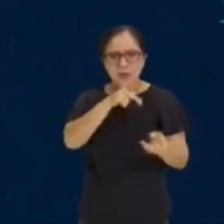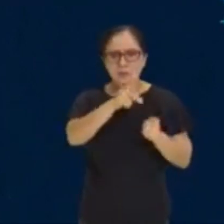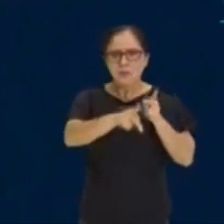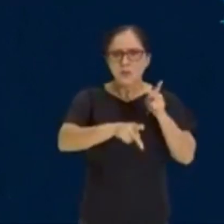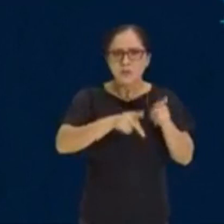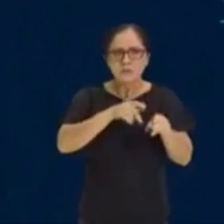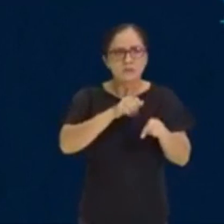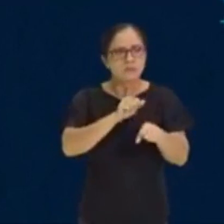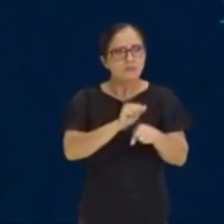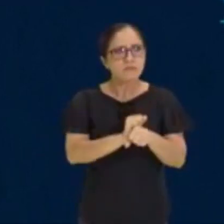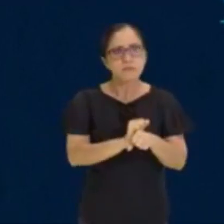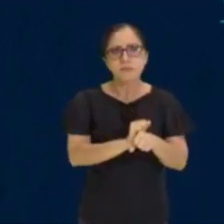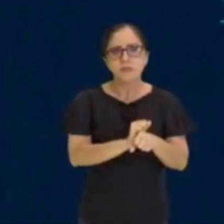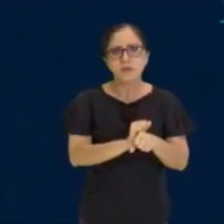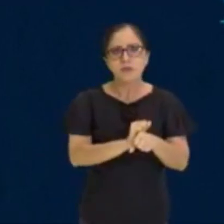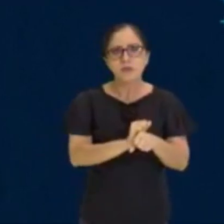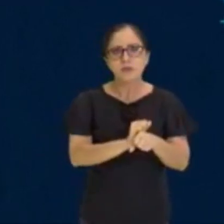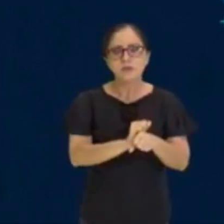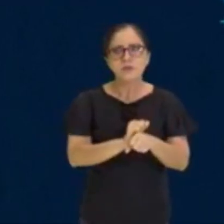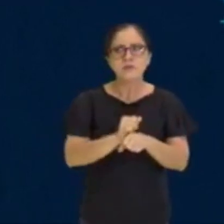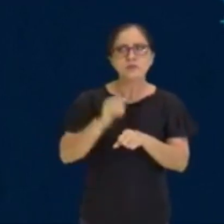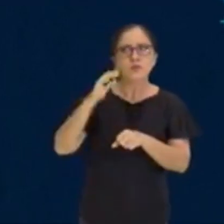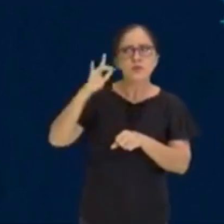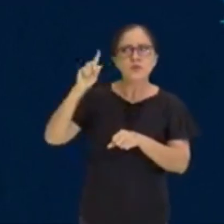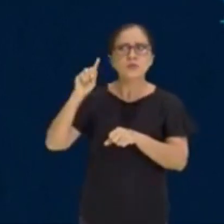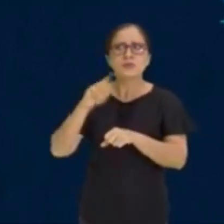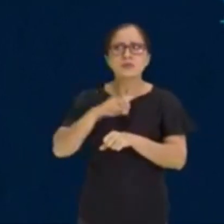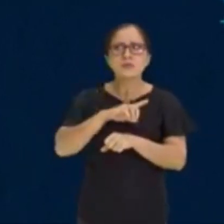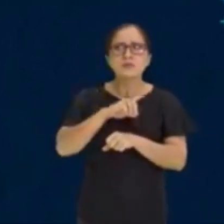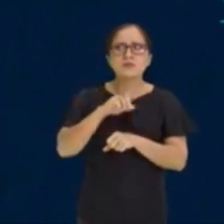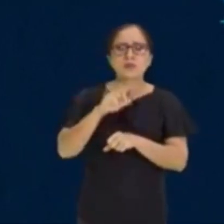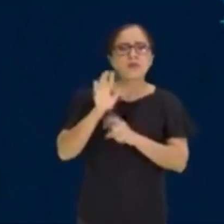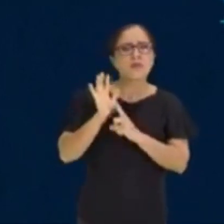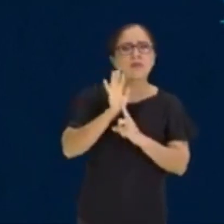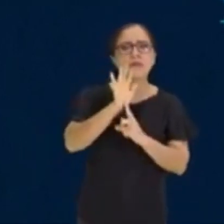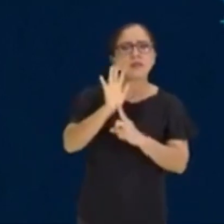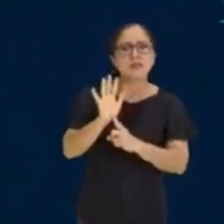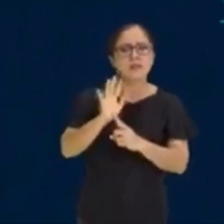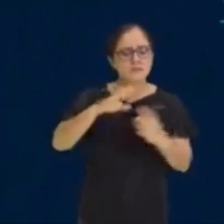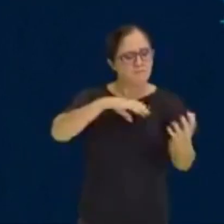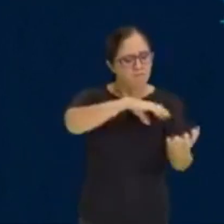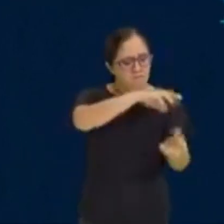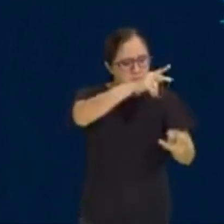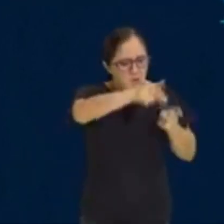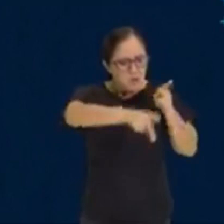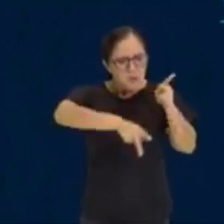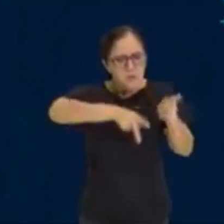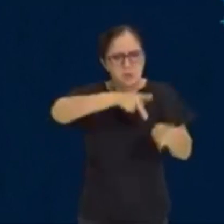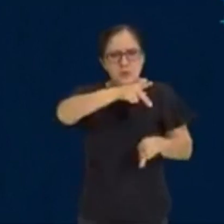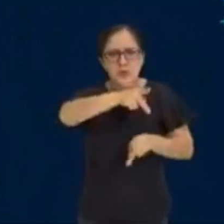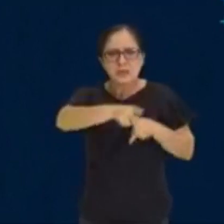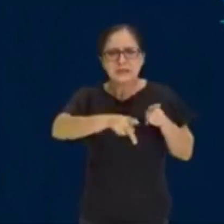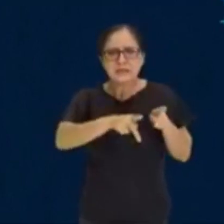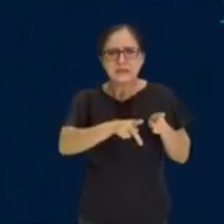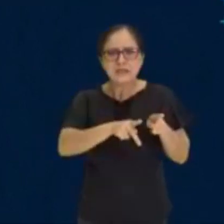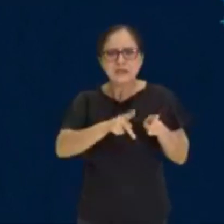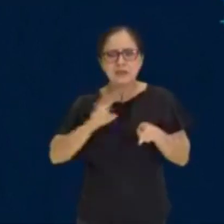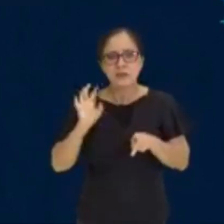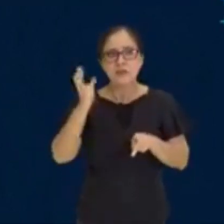assim, no dia em que todas as pessoas do planeta inteiro resolveram que ninguém ia sair de